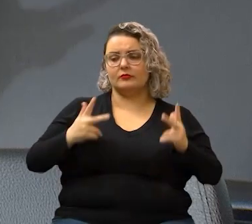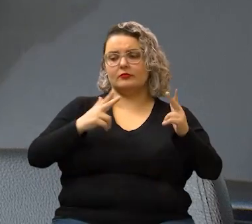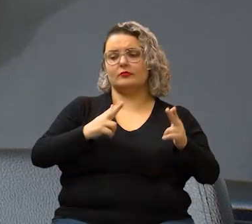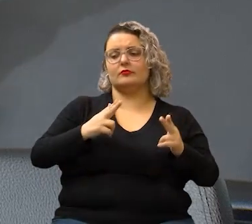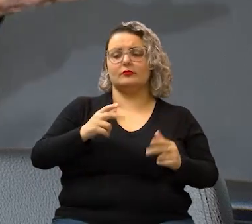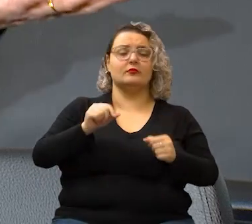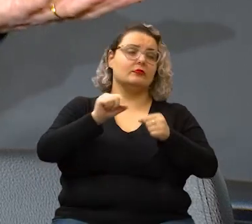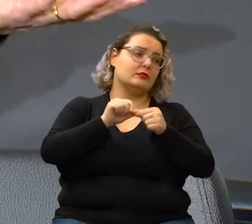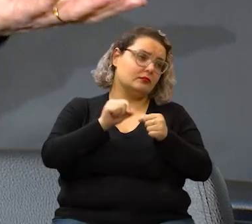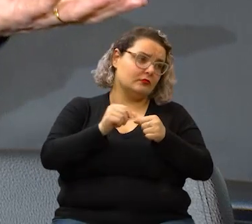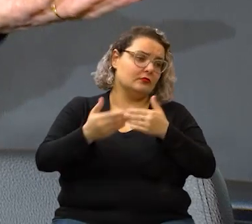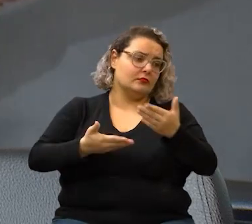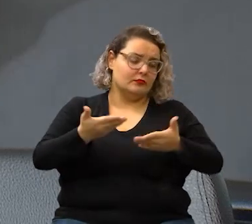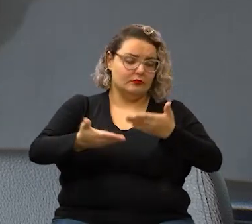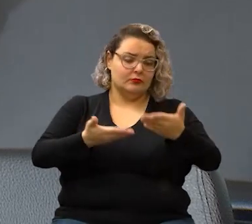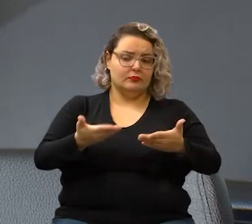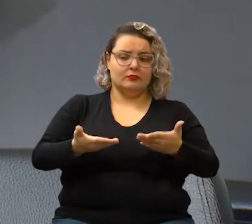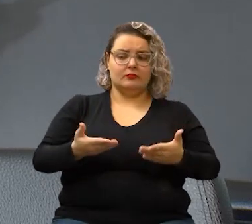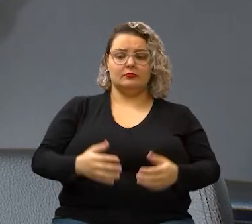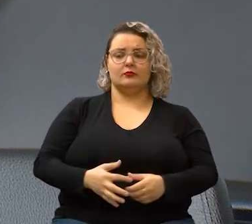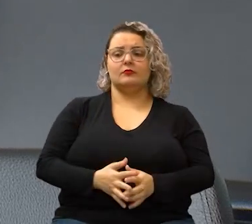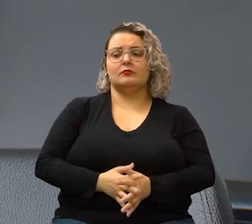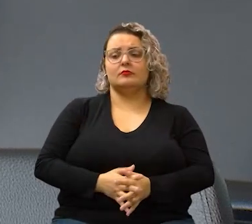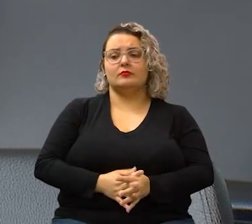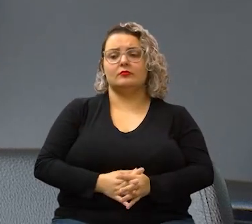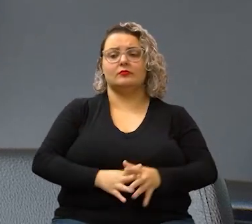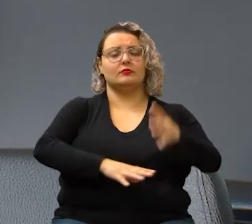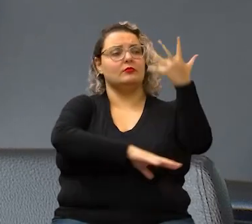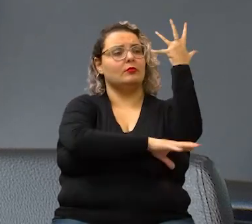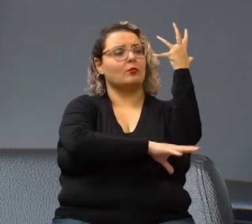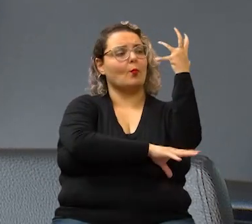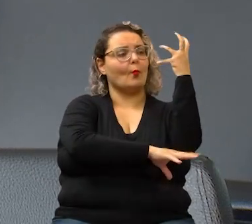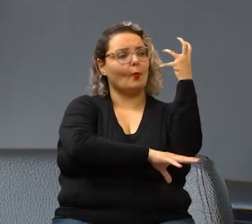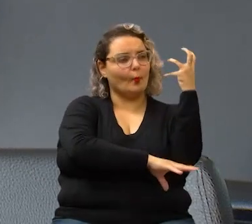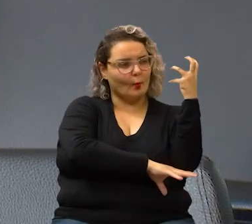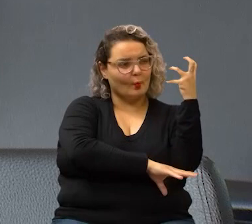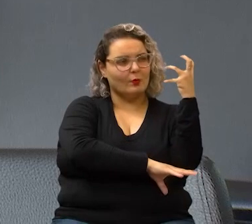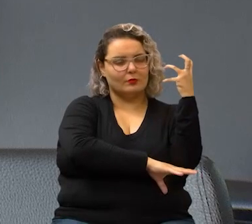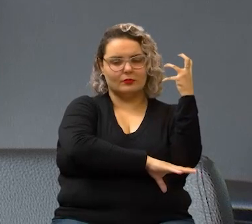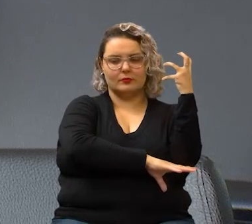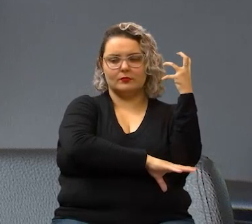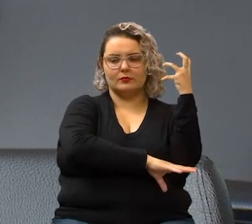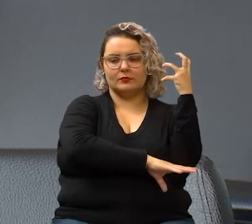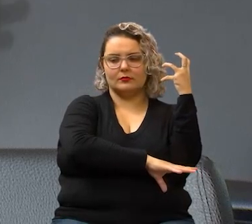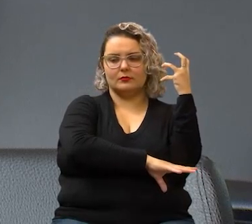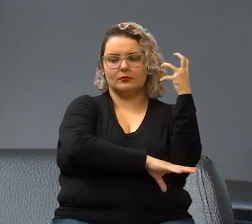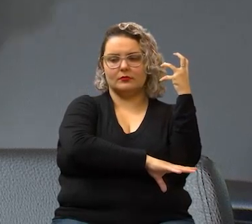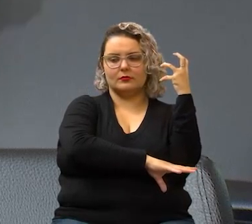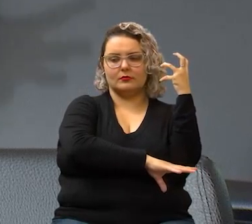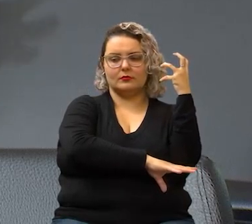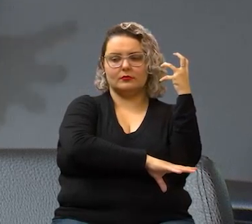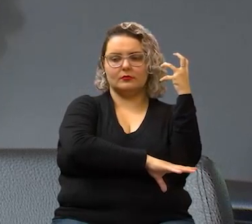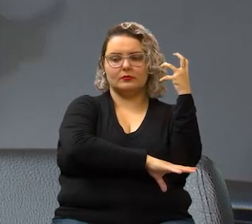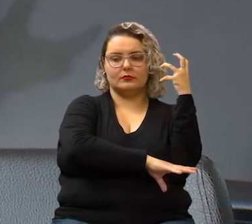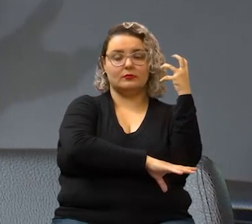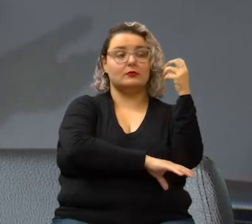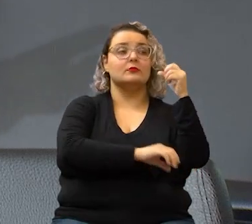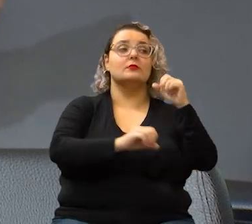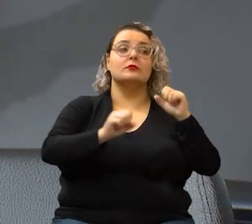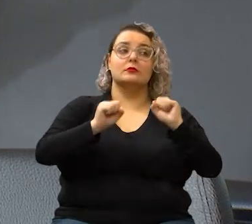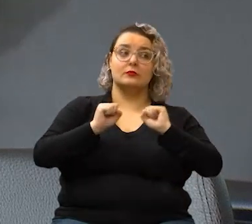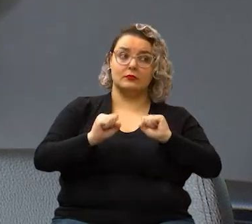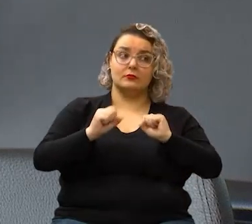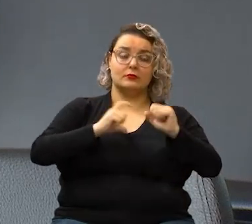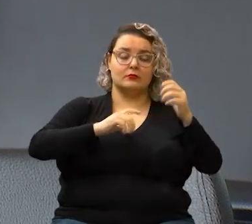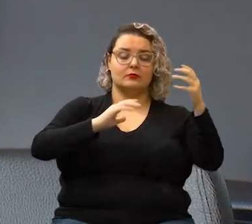agora, é igual me fizeram um serviço que tinha uma árvore muito seca ali, estava seca, e